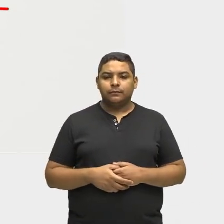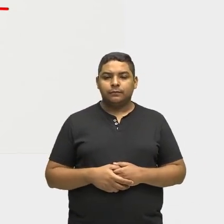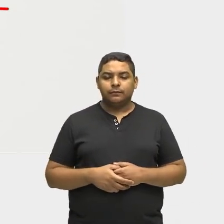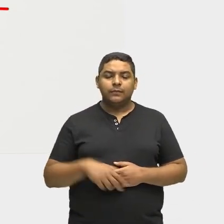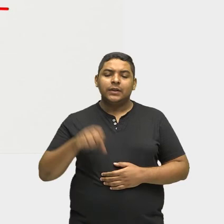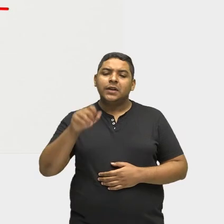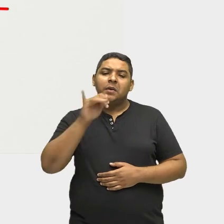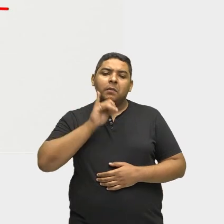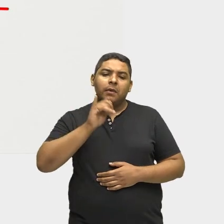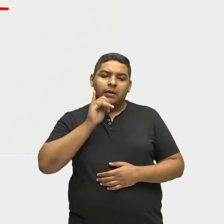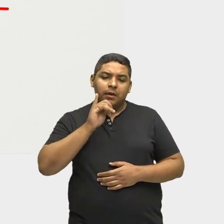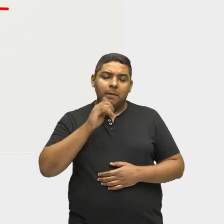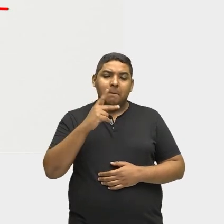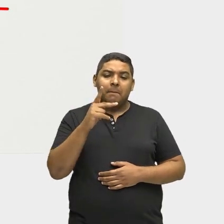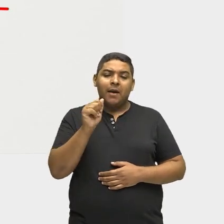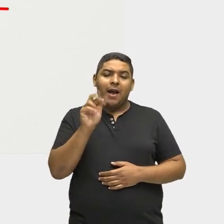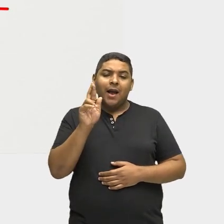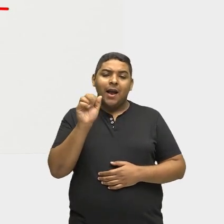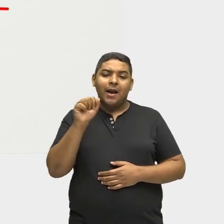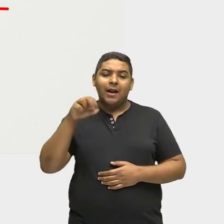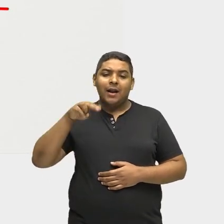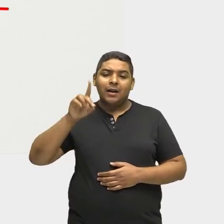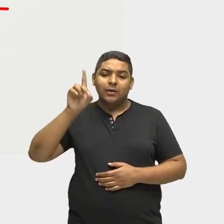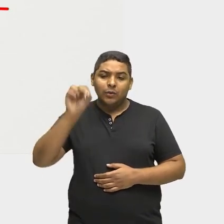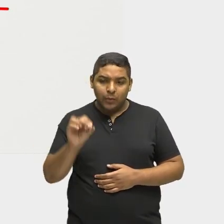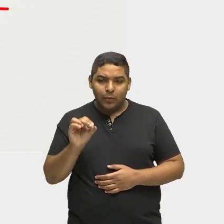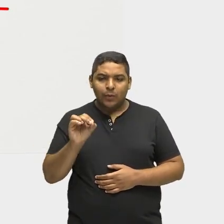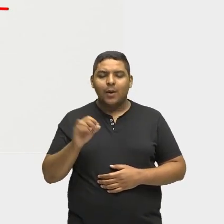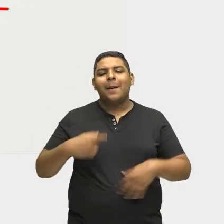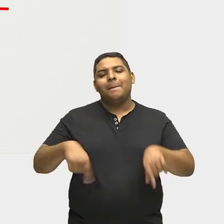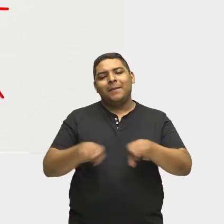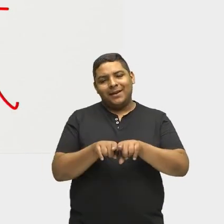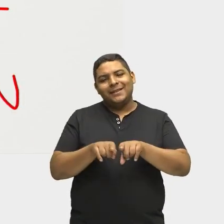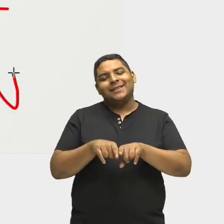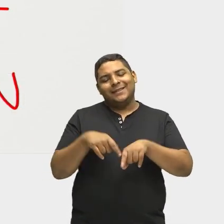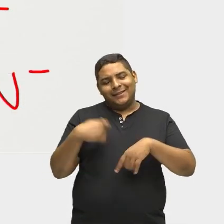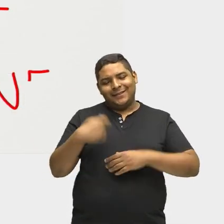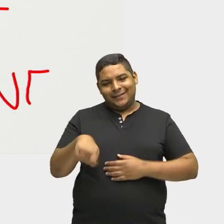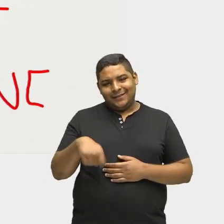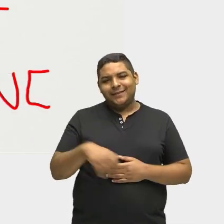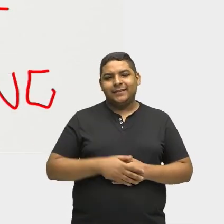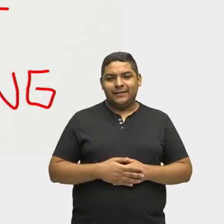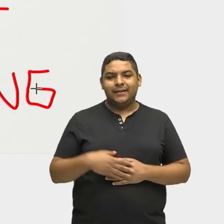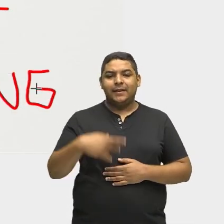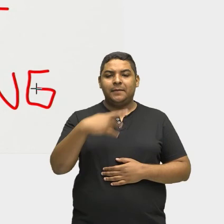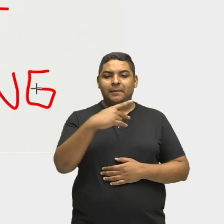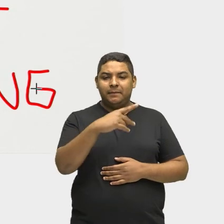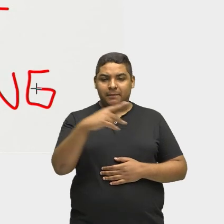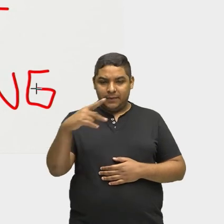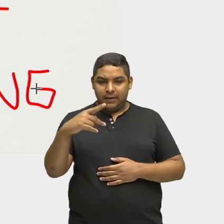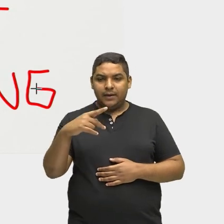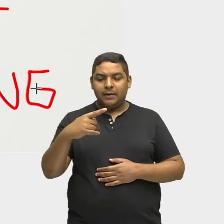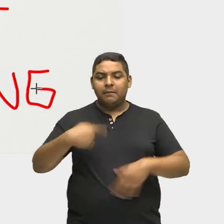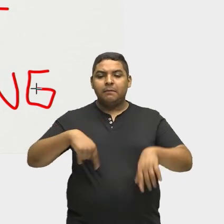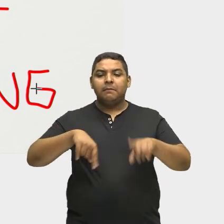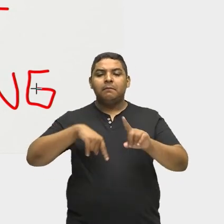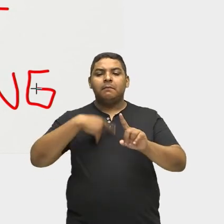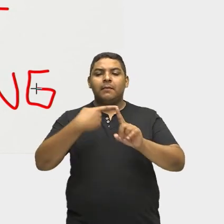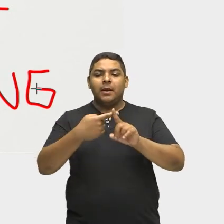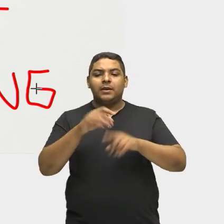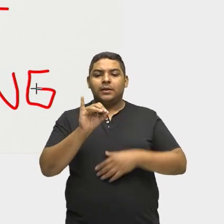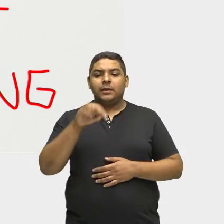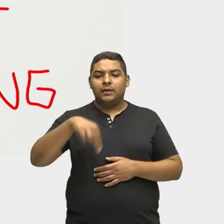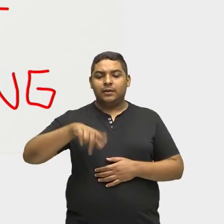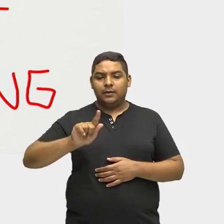quiser dizer parando, vou repetir a letra P e eu acrescento o ing. Então, o que faltou